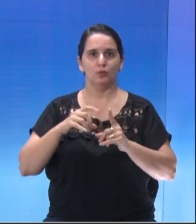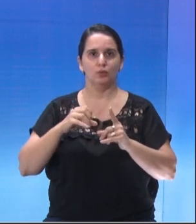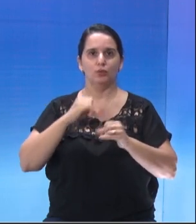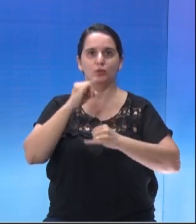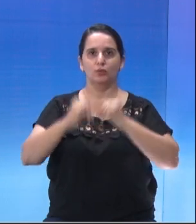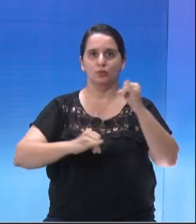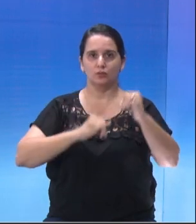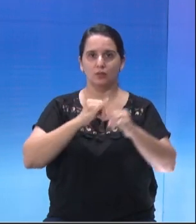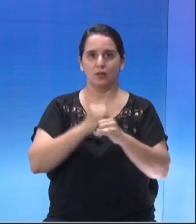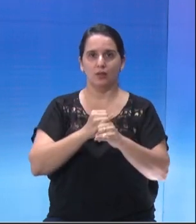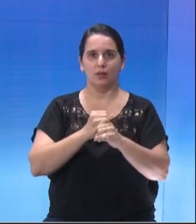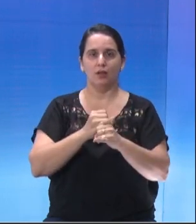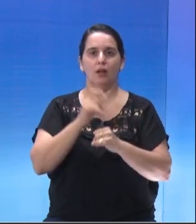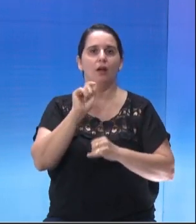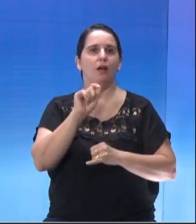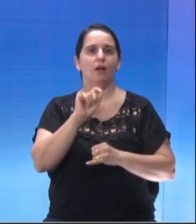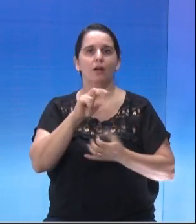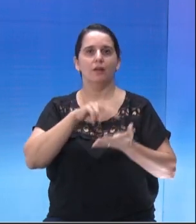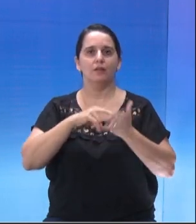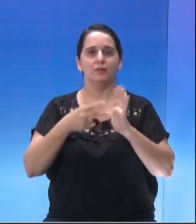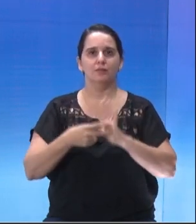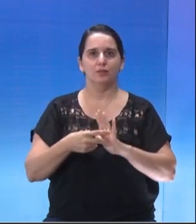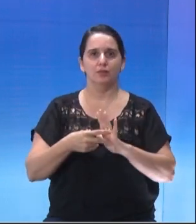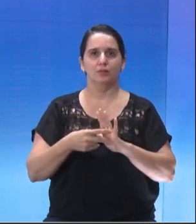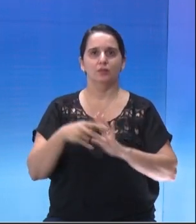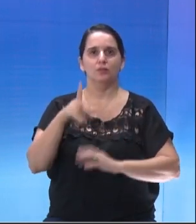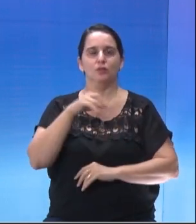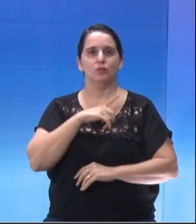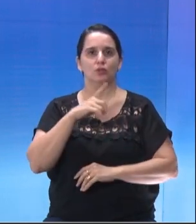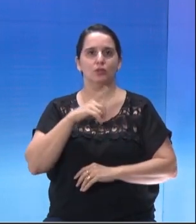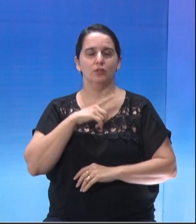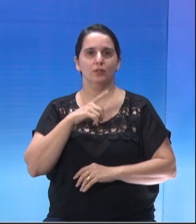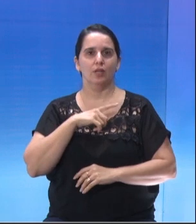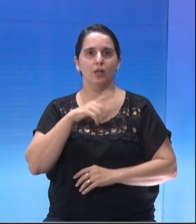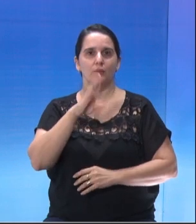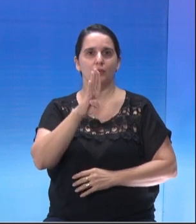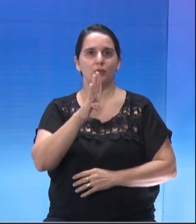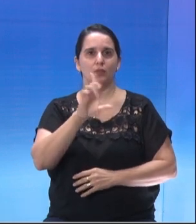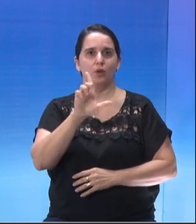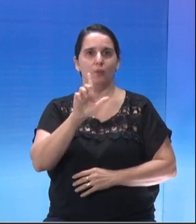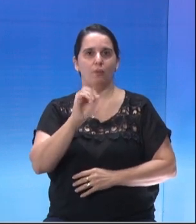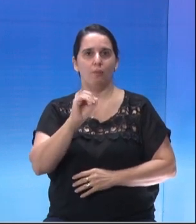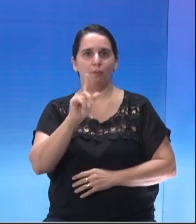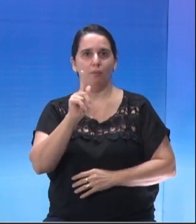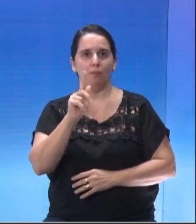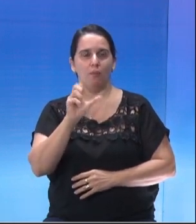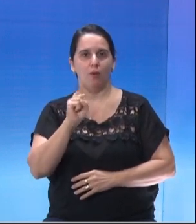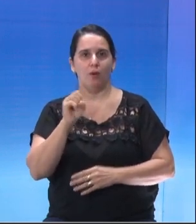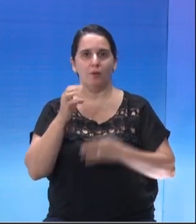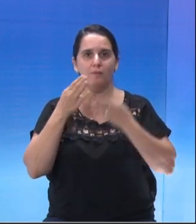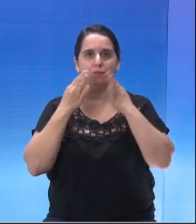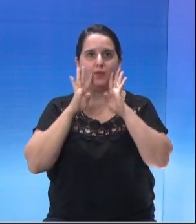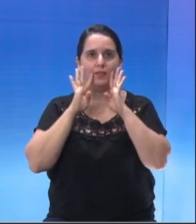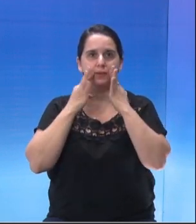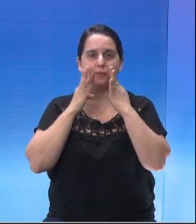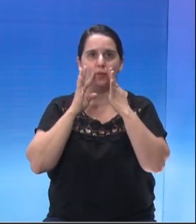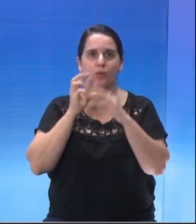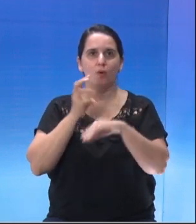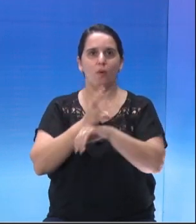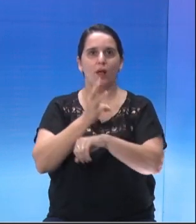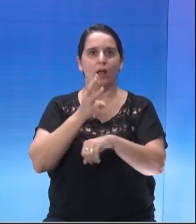gêneros digitais? Gêneros digitais, nós encontramos, então, os blogs, os Facebooks, o WhatsApp, né? Tudo